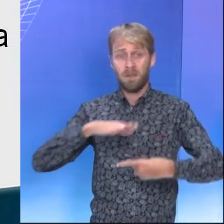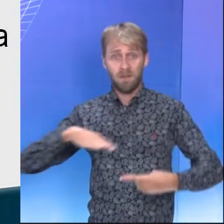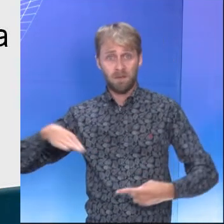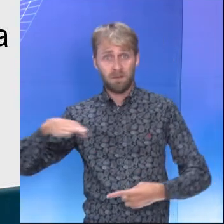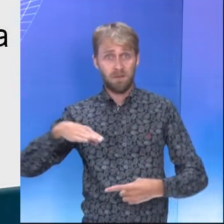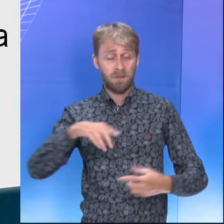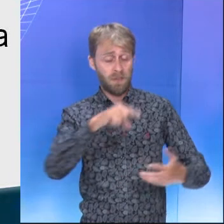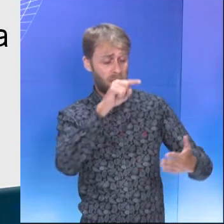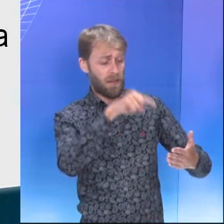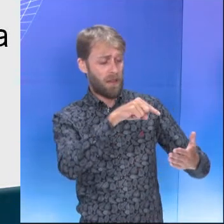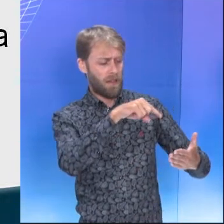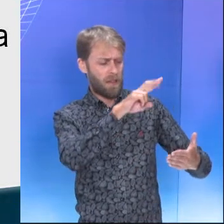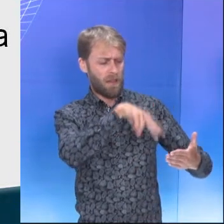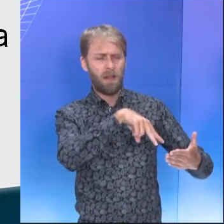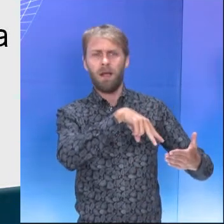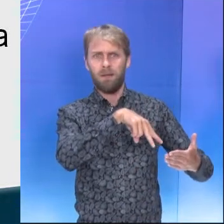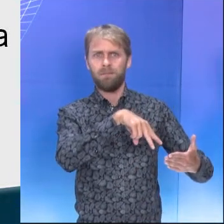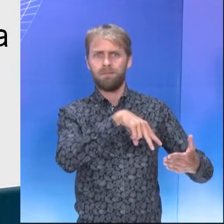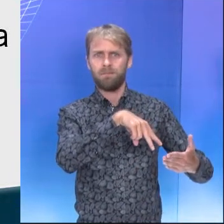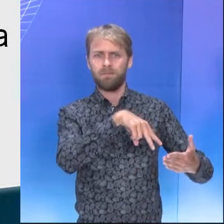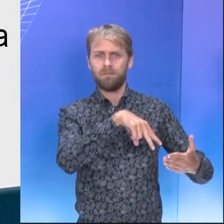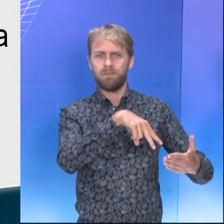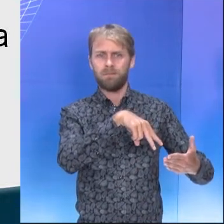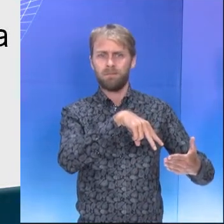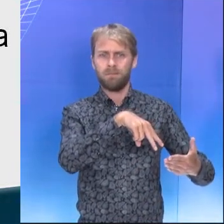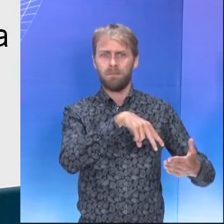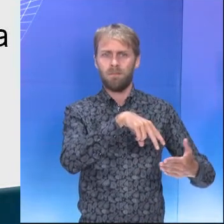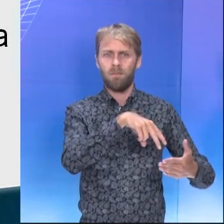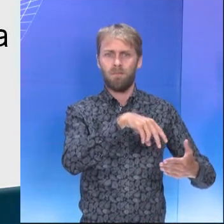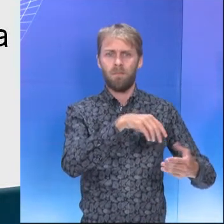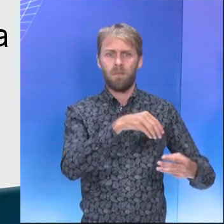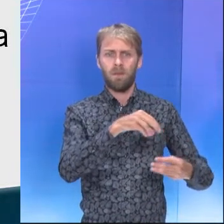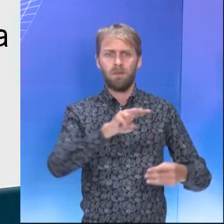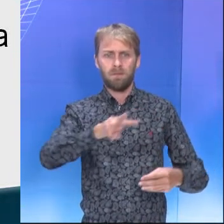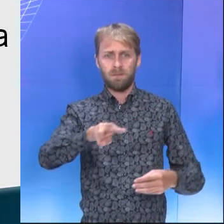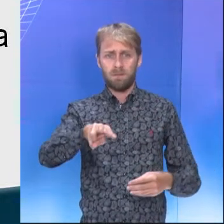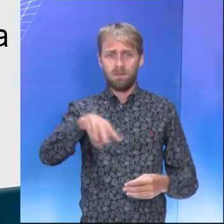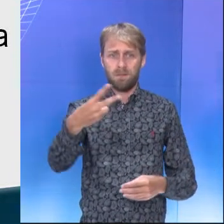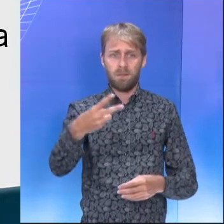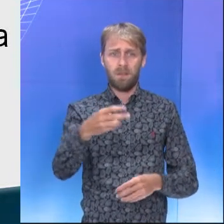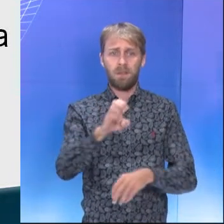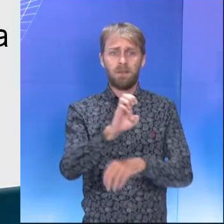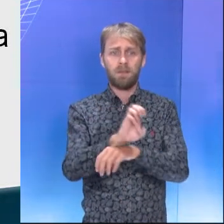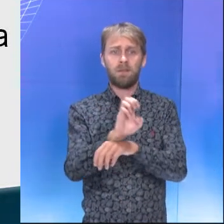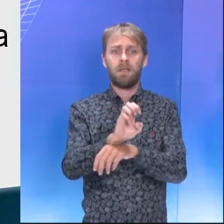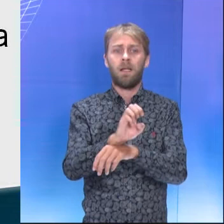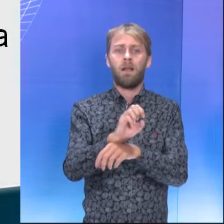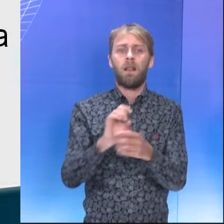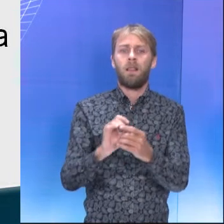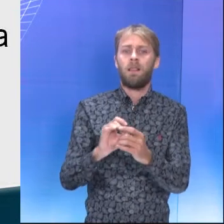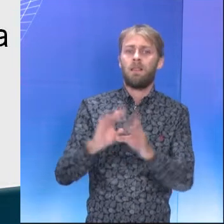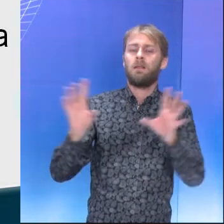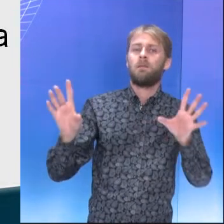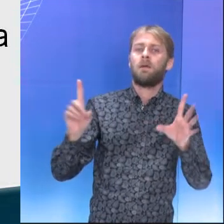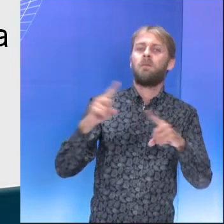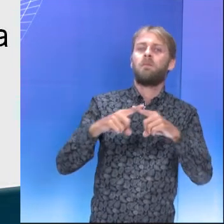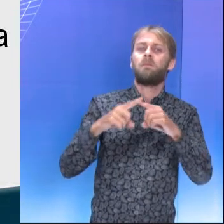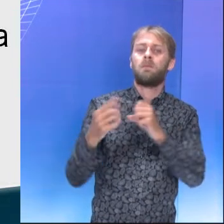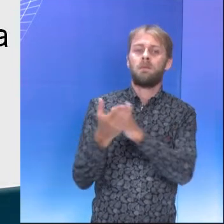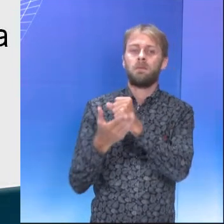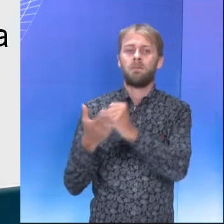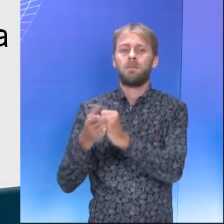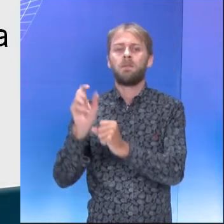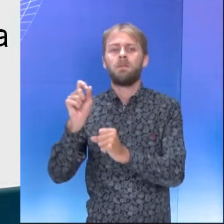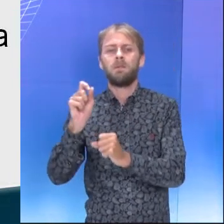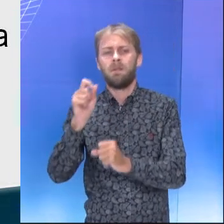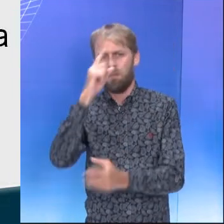no texto, que é o modelo do Estado Nacional, o Estado moderno, contrasta com o do Estado liberal burguês porque se baseia em